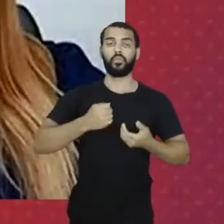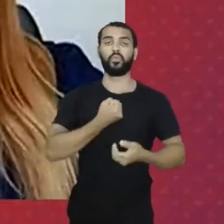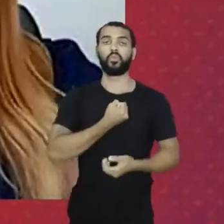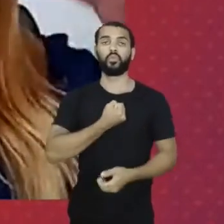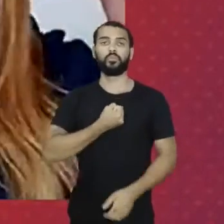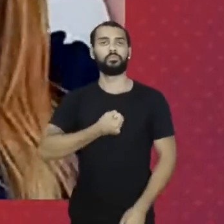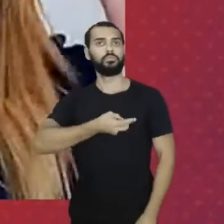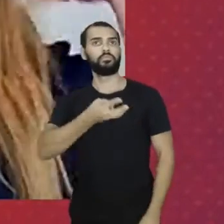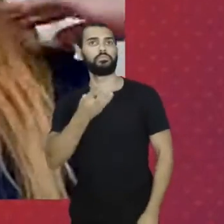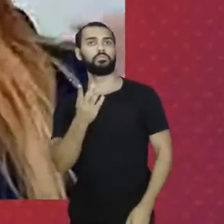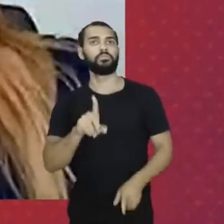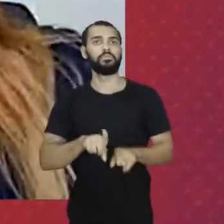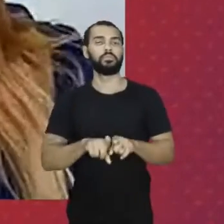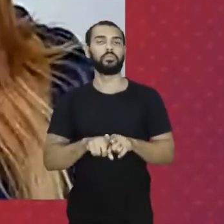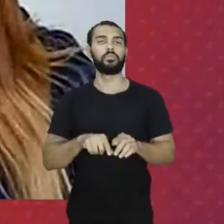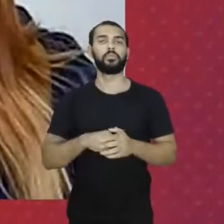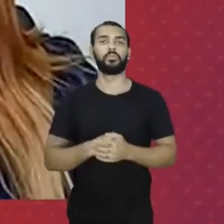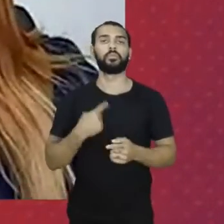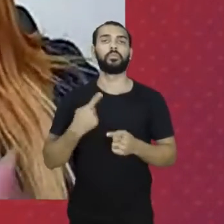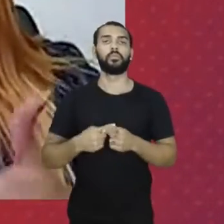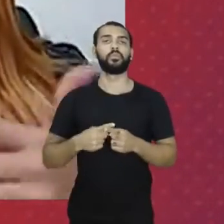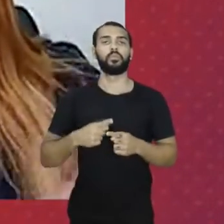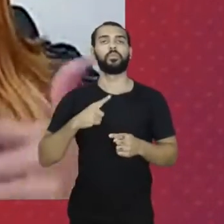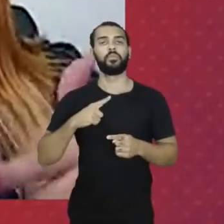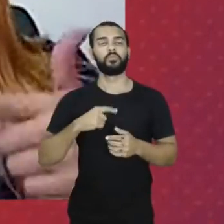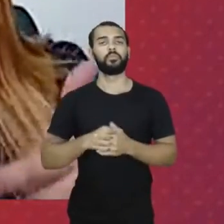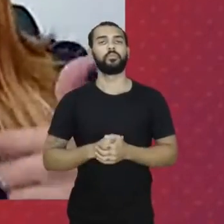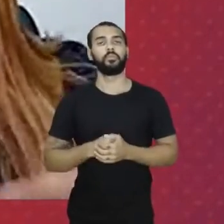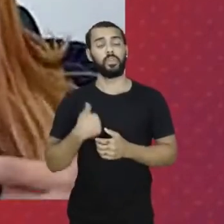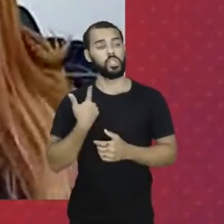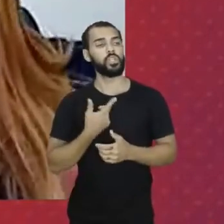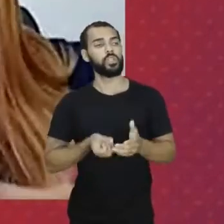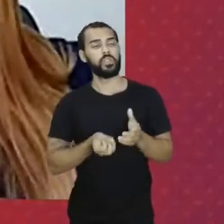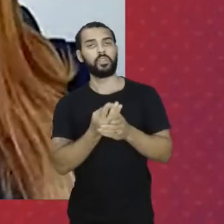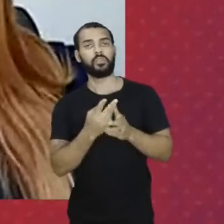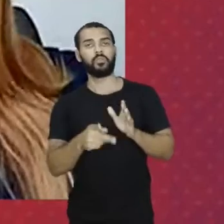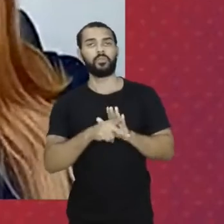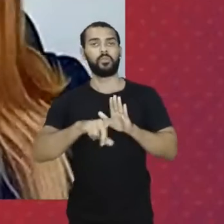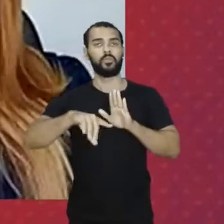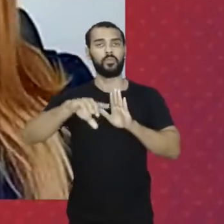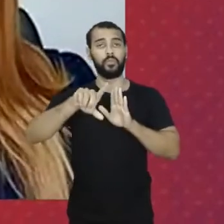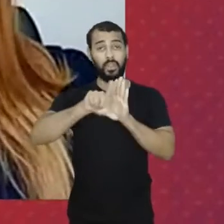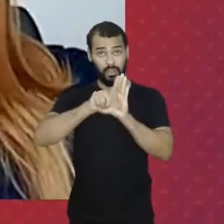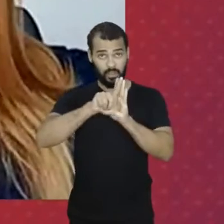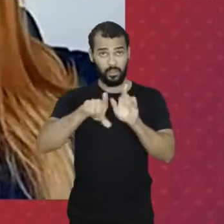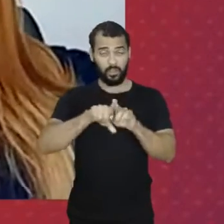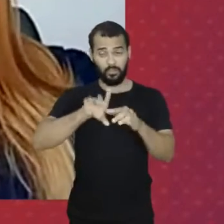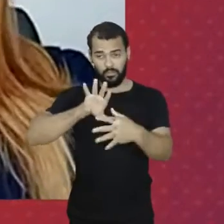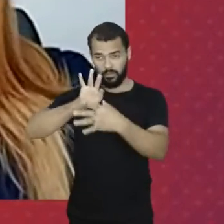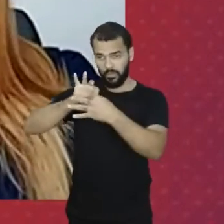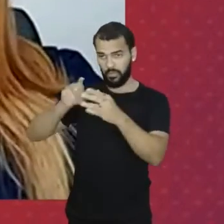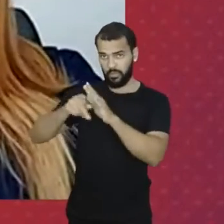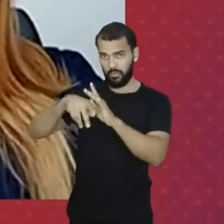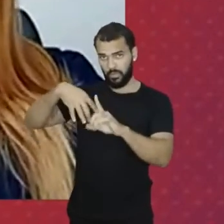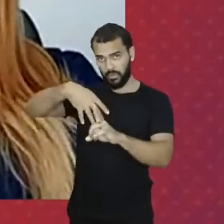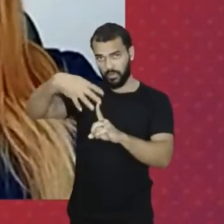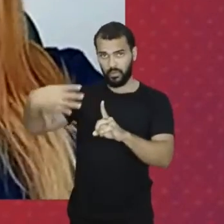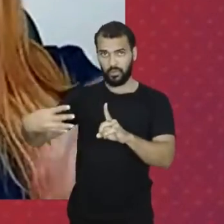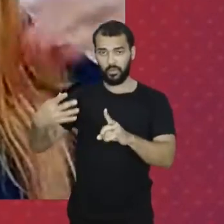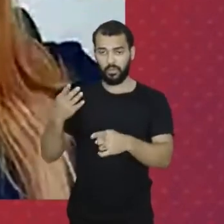dessas mandatas petistas que nós construímos as primeiras legislações para o LGBTQIA+,